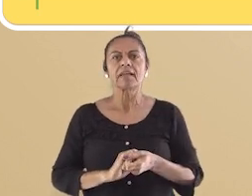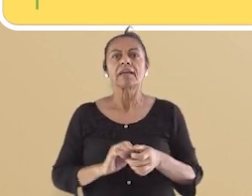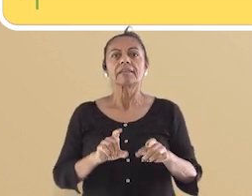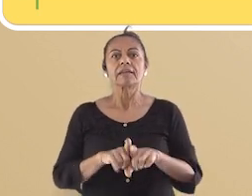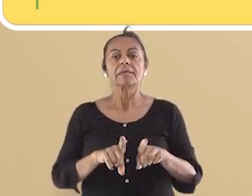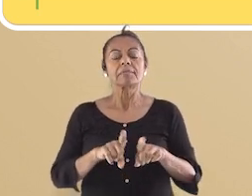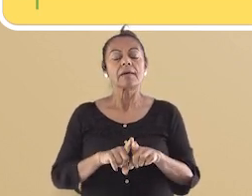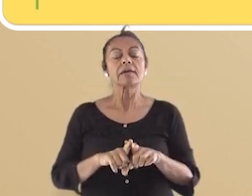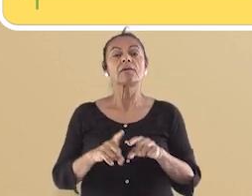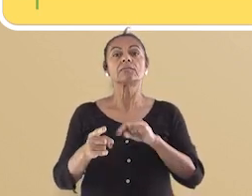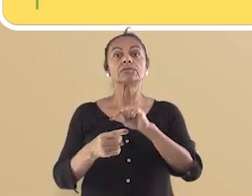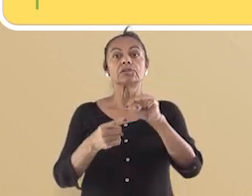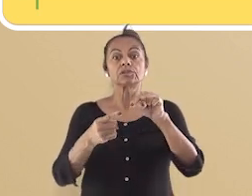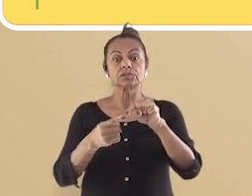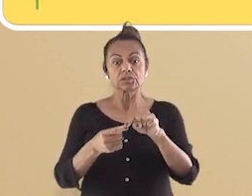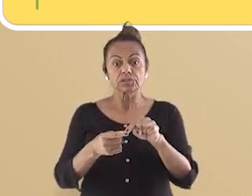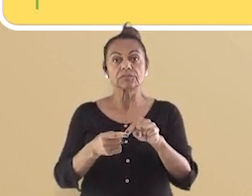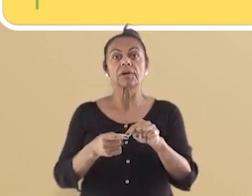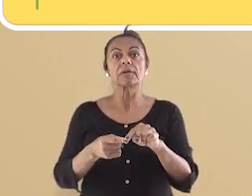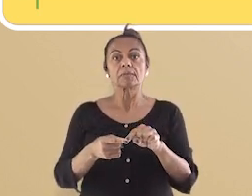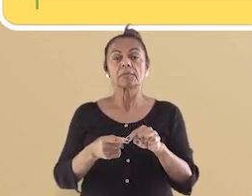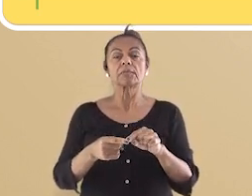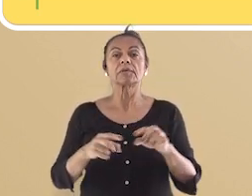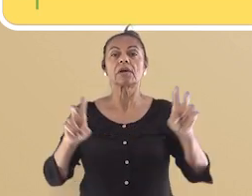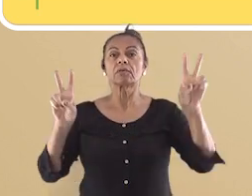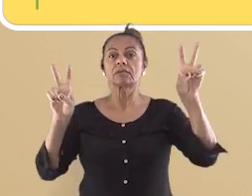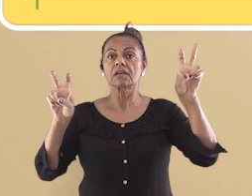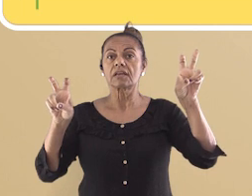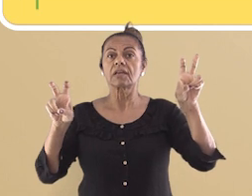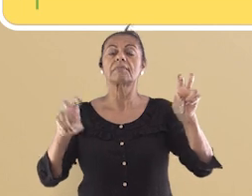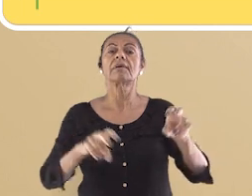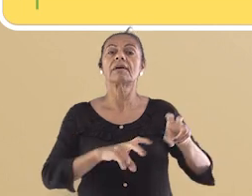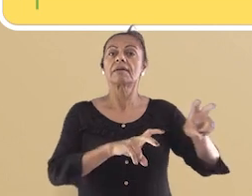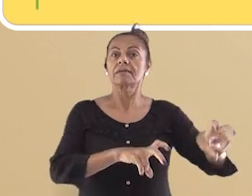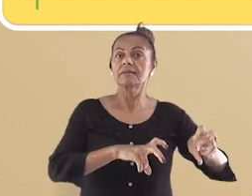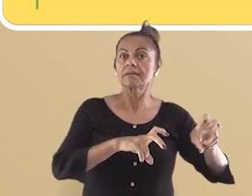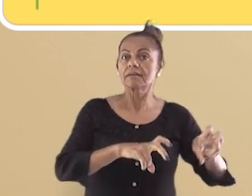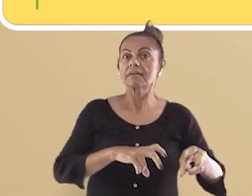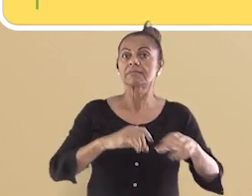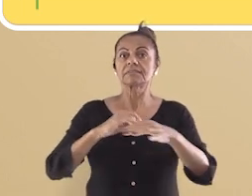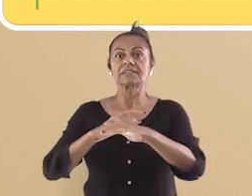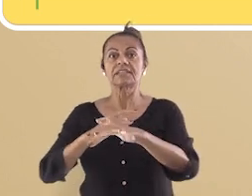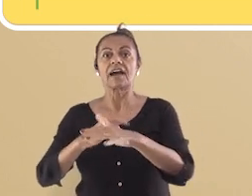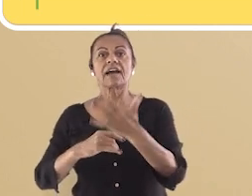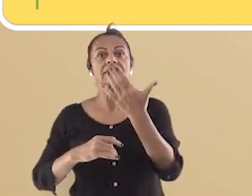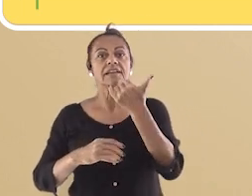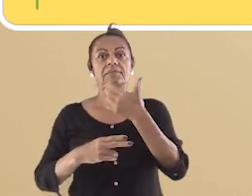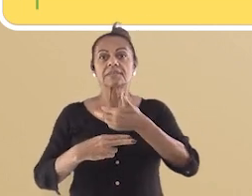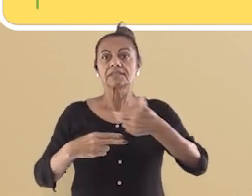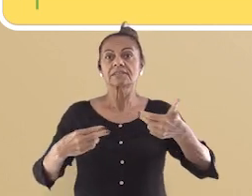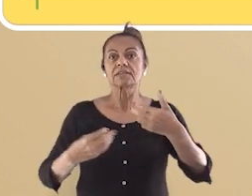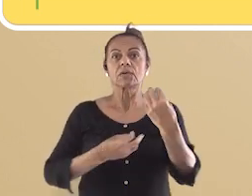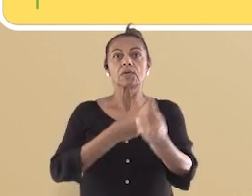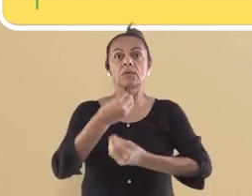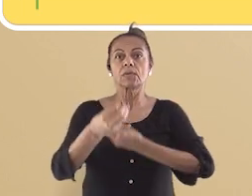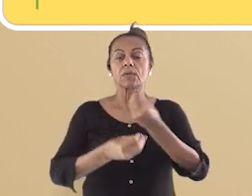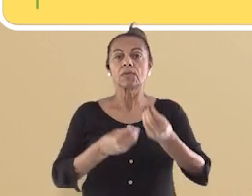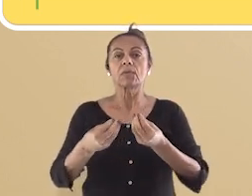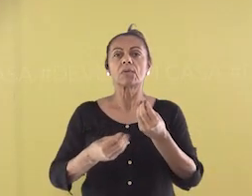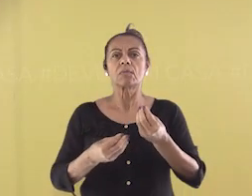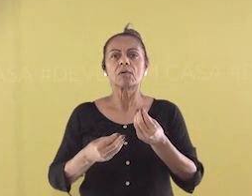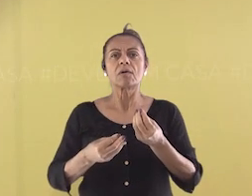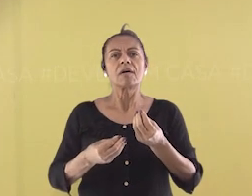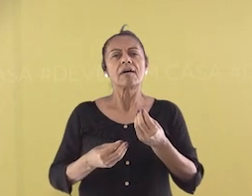campo e cidade, e a interdependência entre eles na produção, distribuição e preservação dos recursos